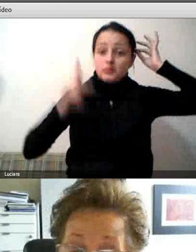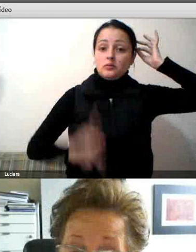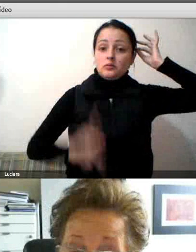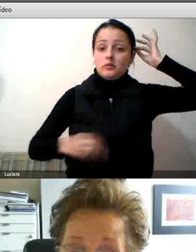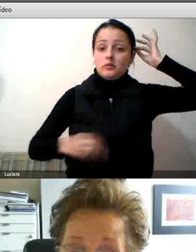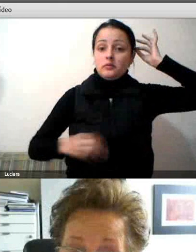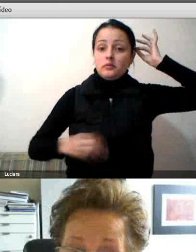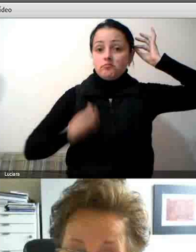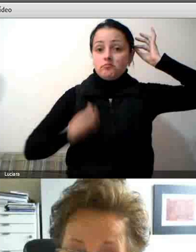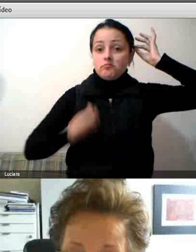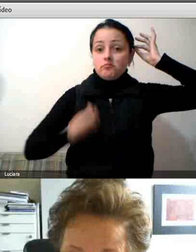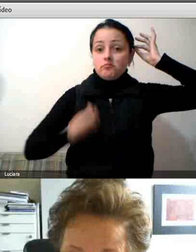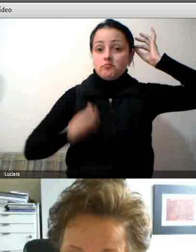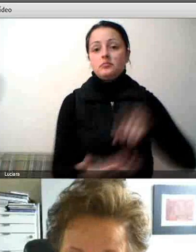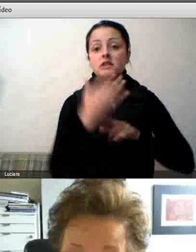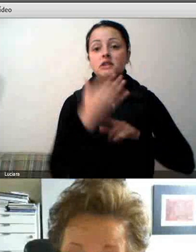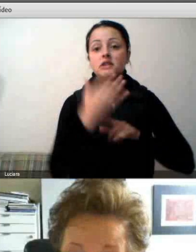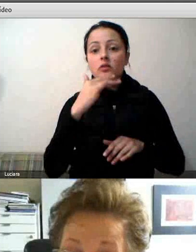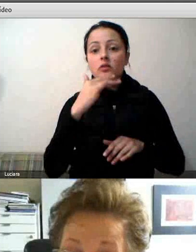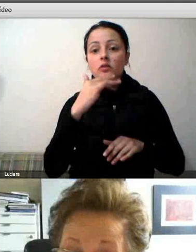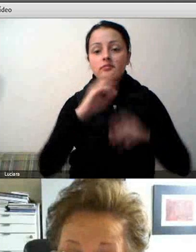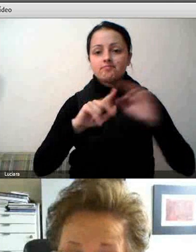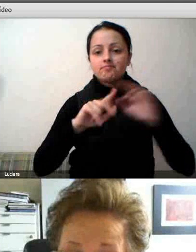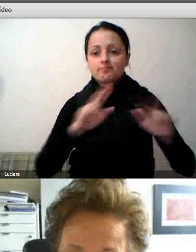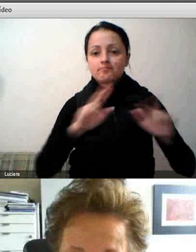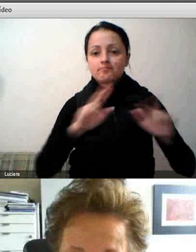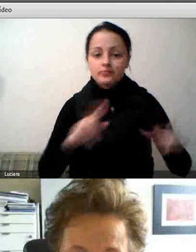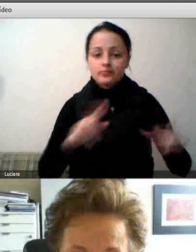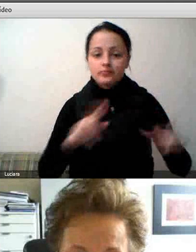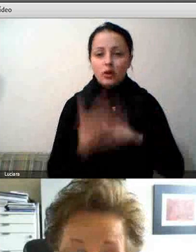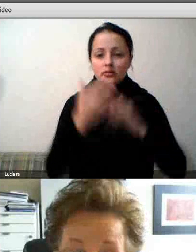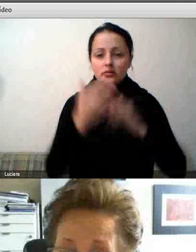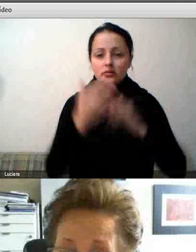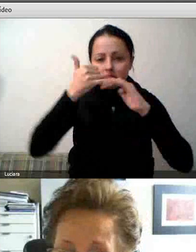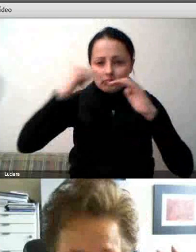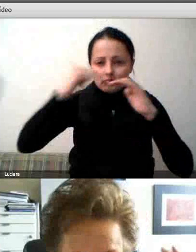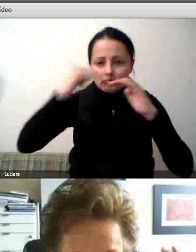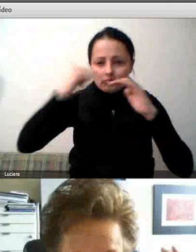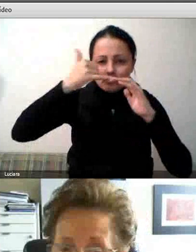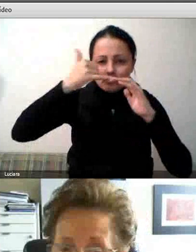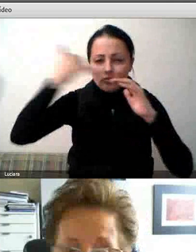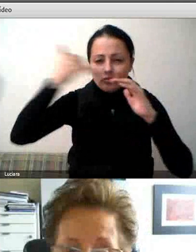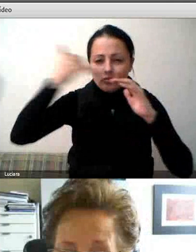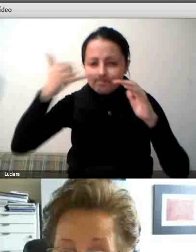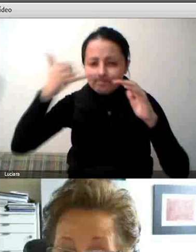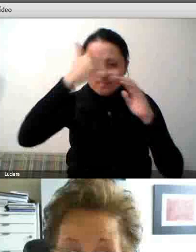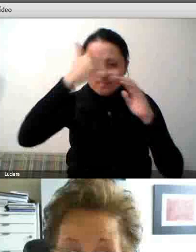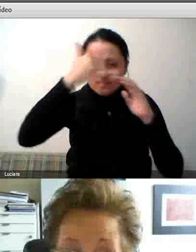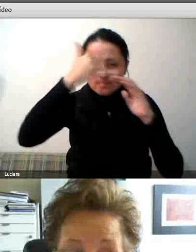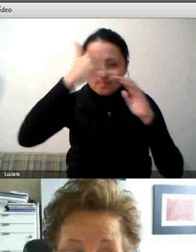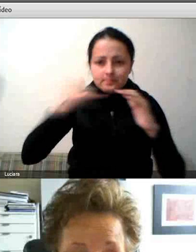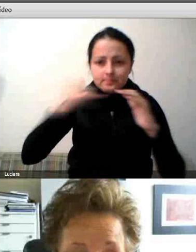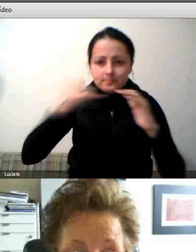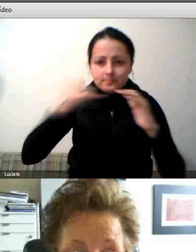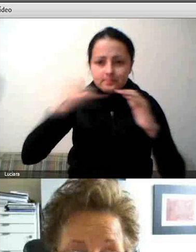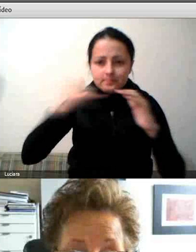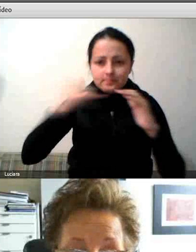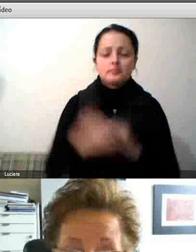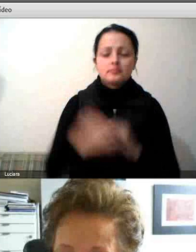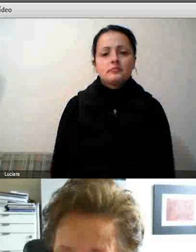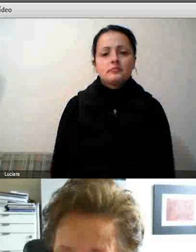como funciona a percepção humana de um cérebro vivo em funcionamento. Porque são ligados eletrodos e já tem software que